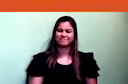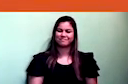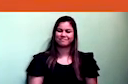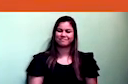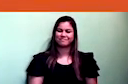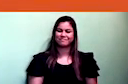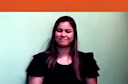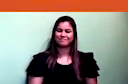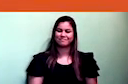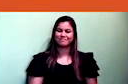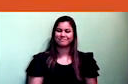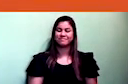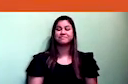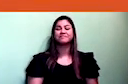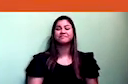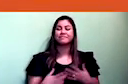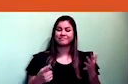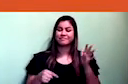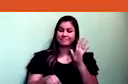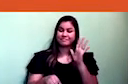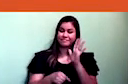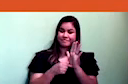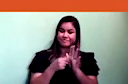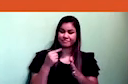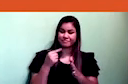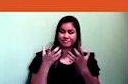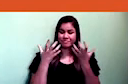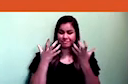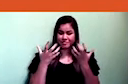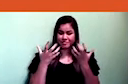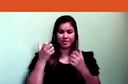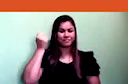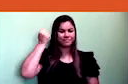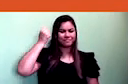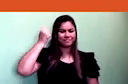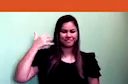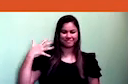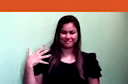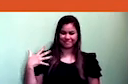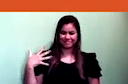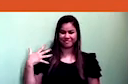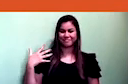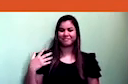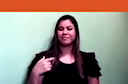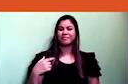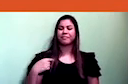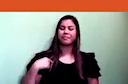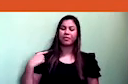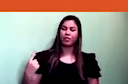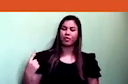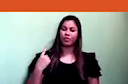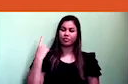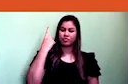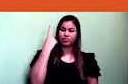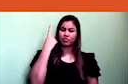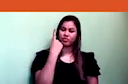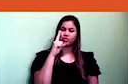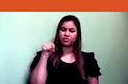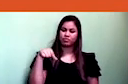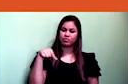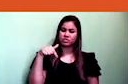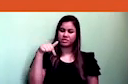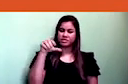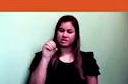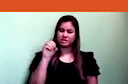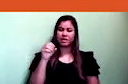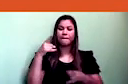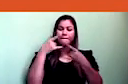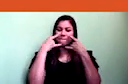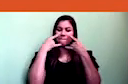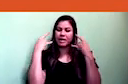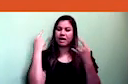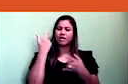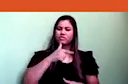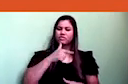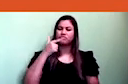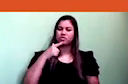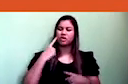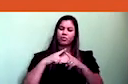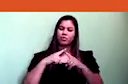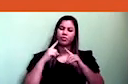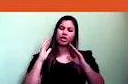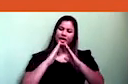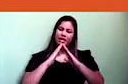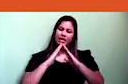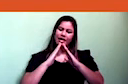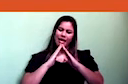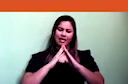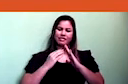Primeiro, eu queria fazer então minha autoapresentação, né? Eu tenho 1,70 m, eu estou sem máscara porque eu estou no conforto da minha